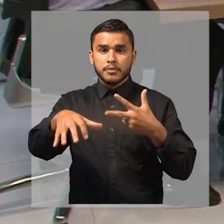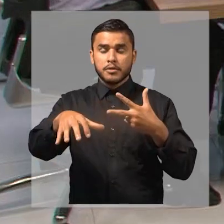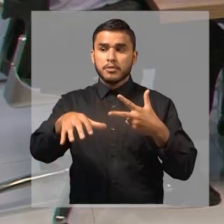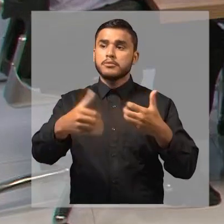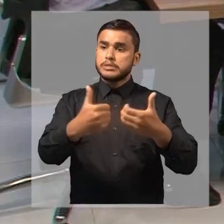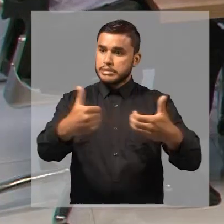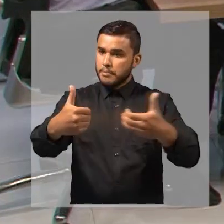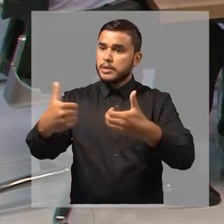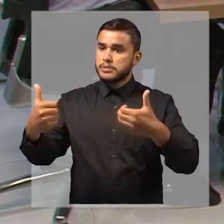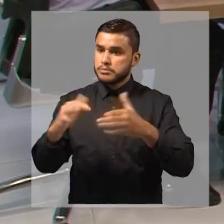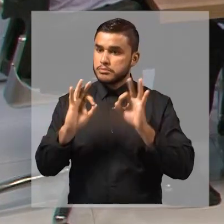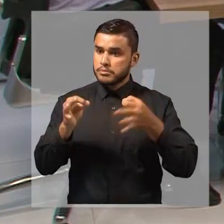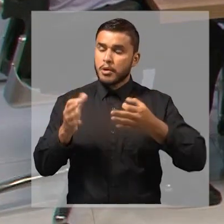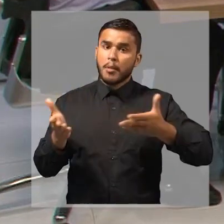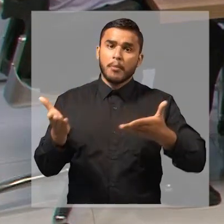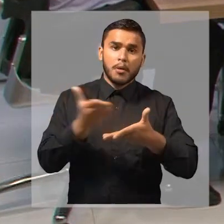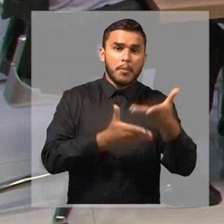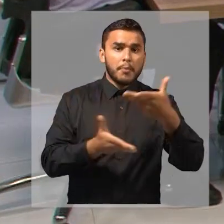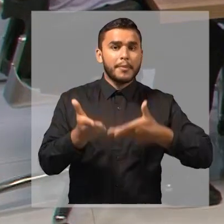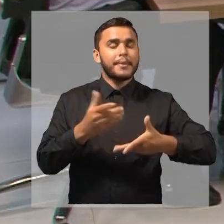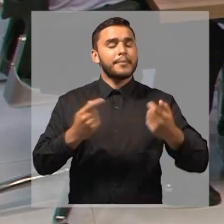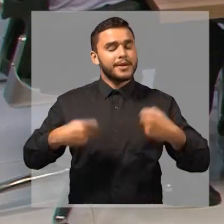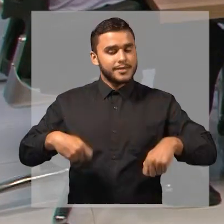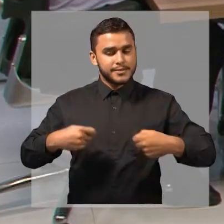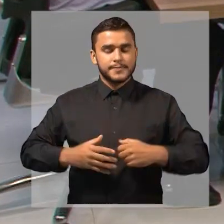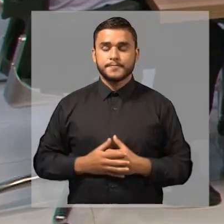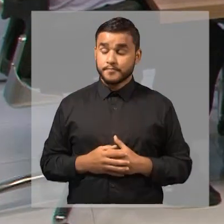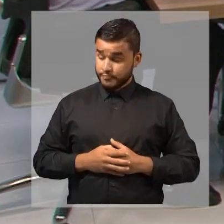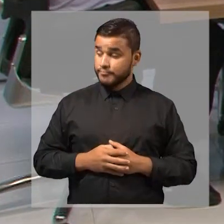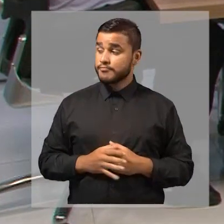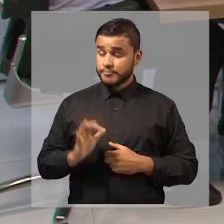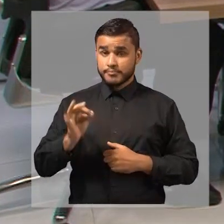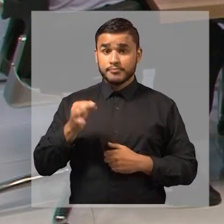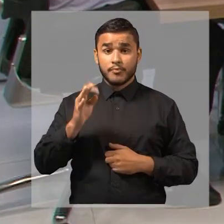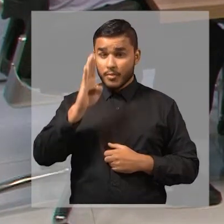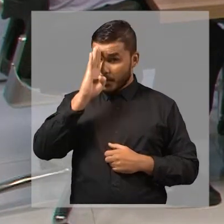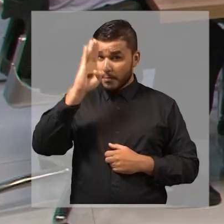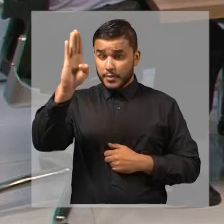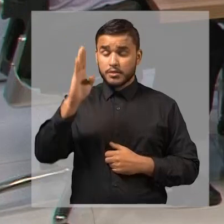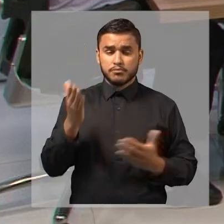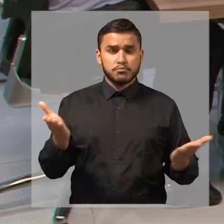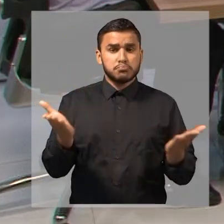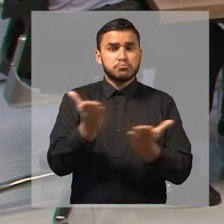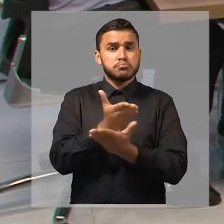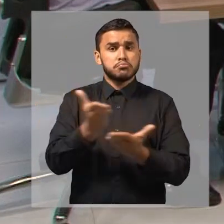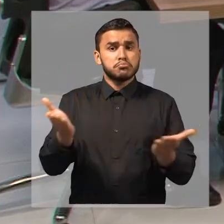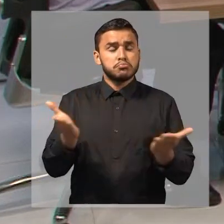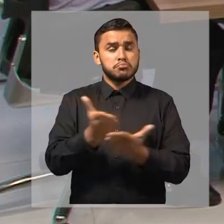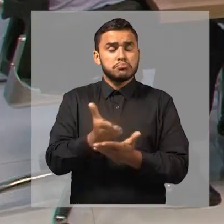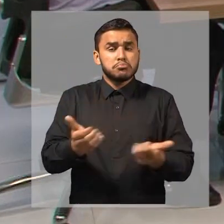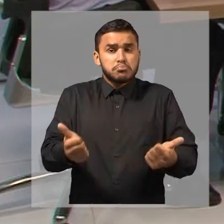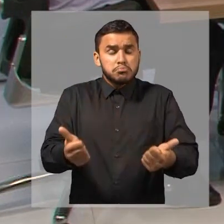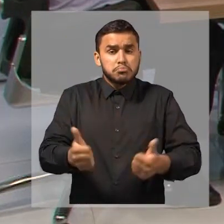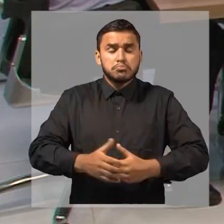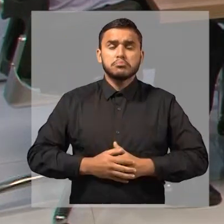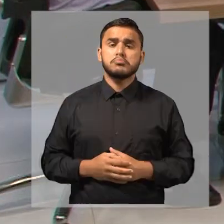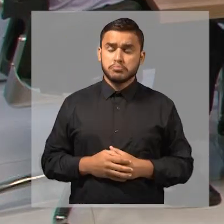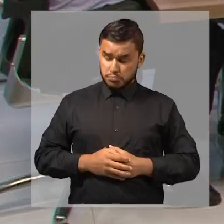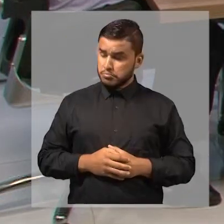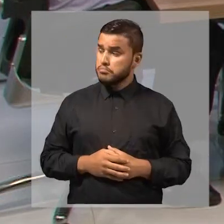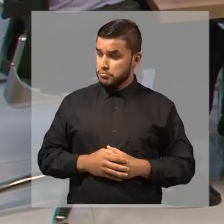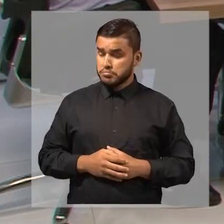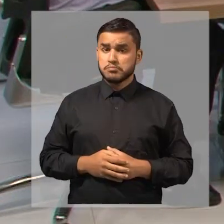os pressupostos para essa harmonia prevalecer, reside em